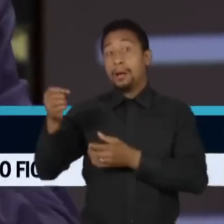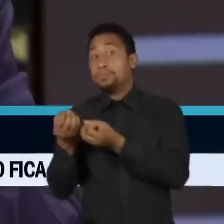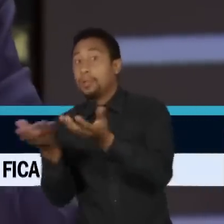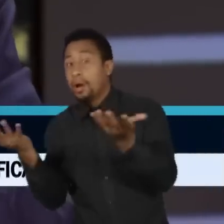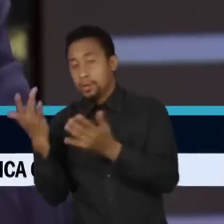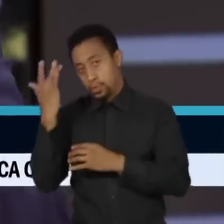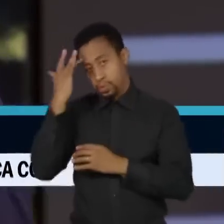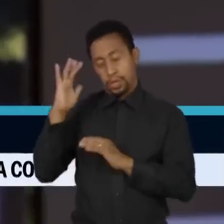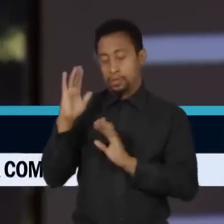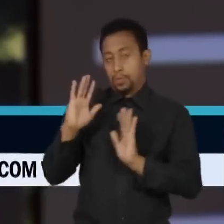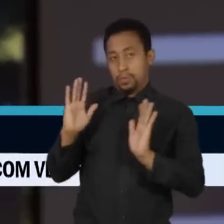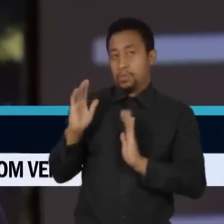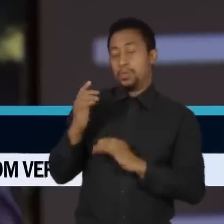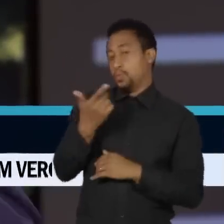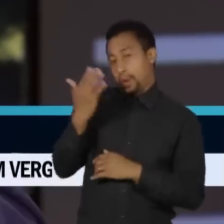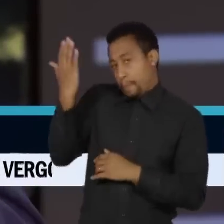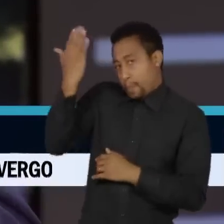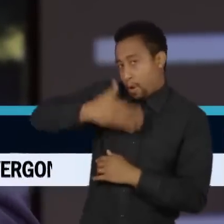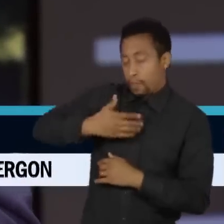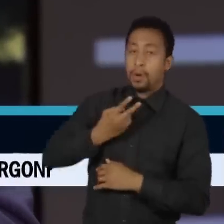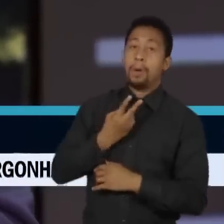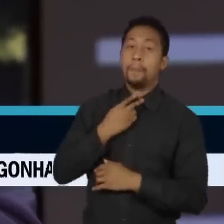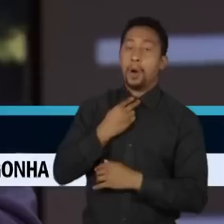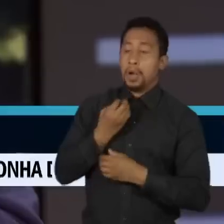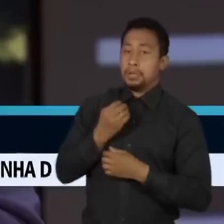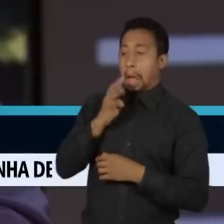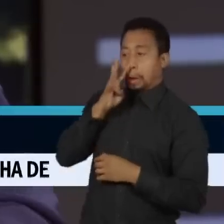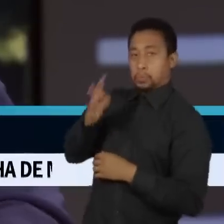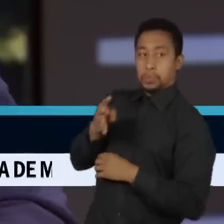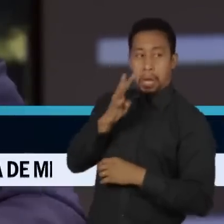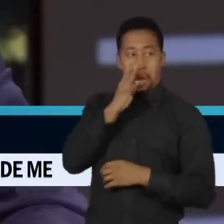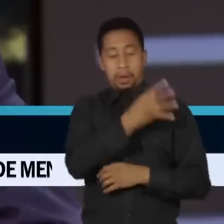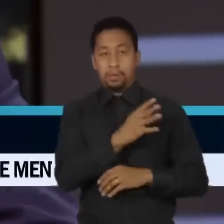parece, como historiador, não sou um